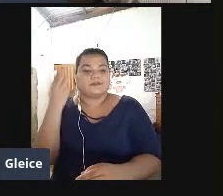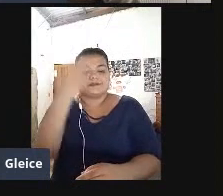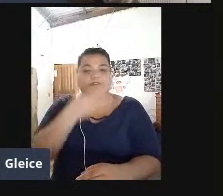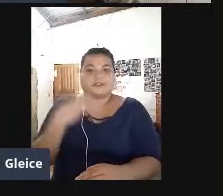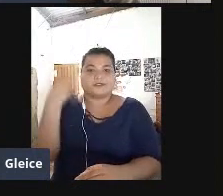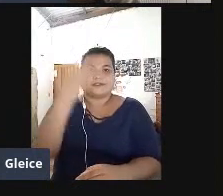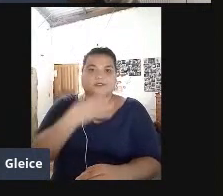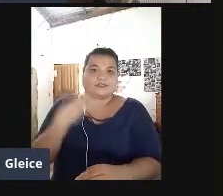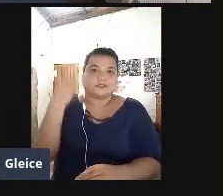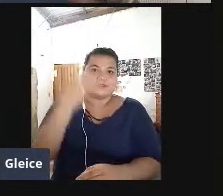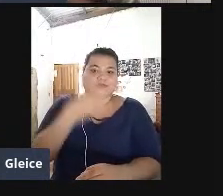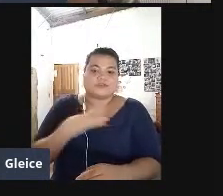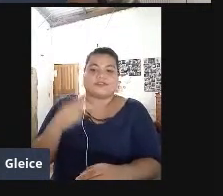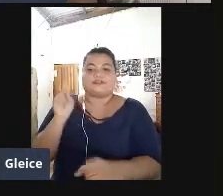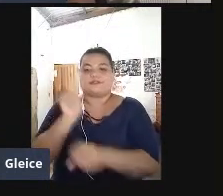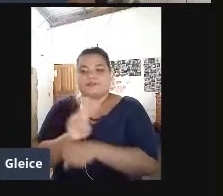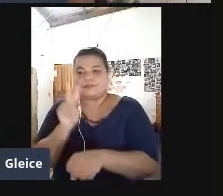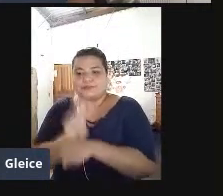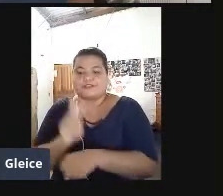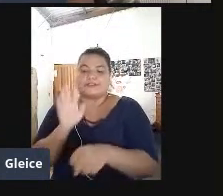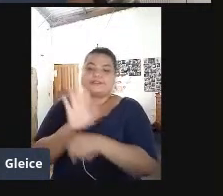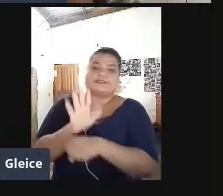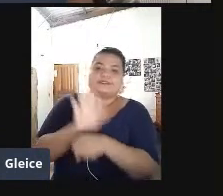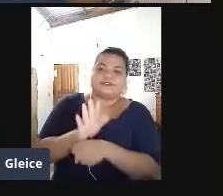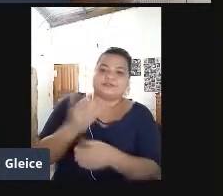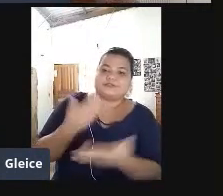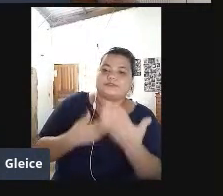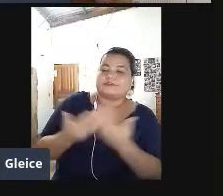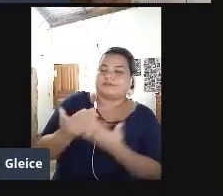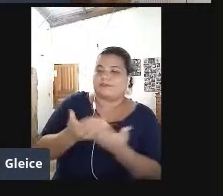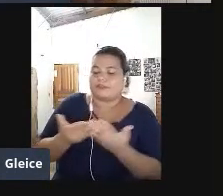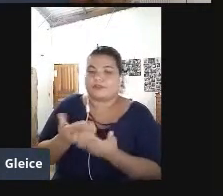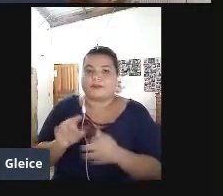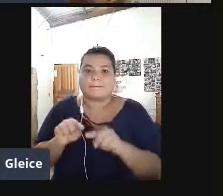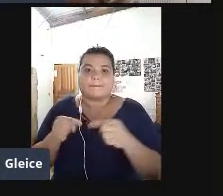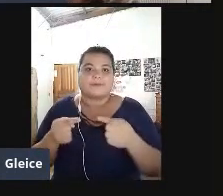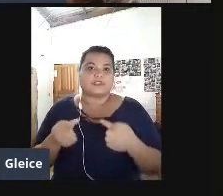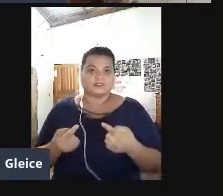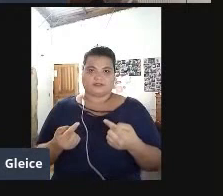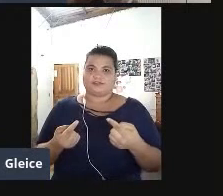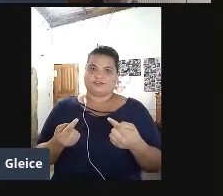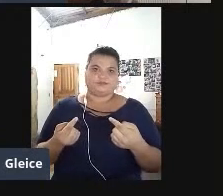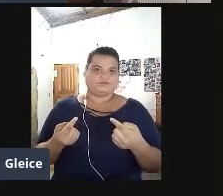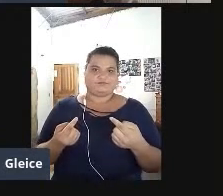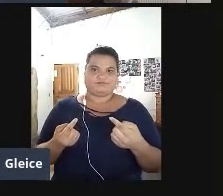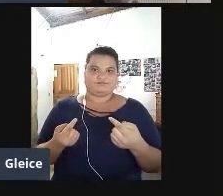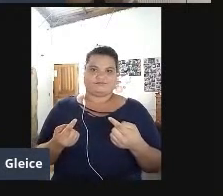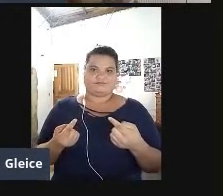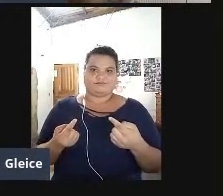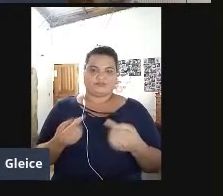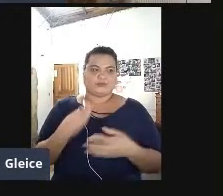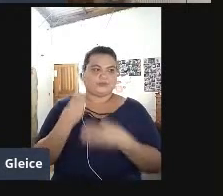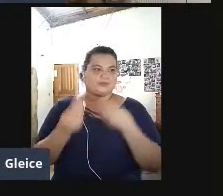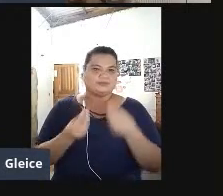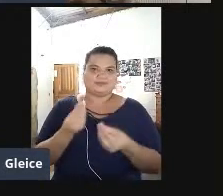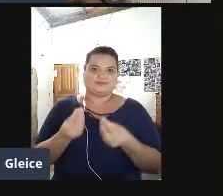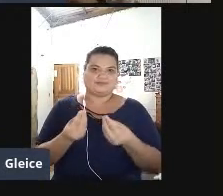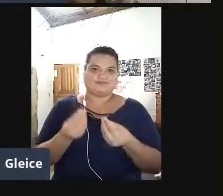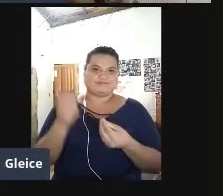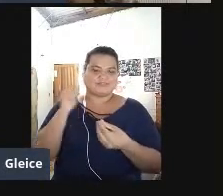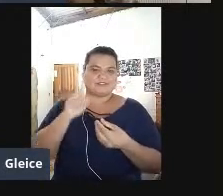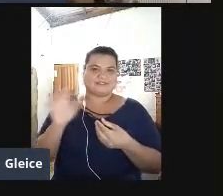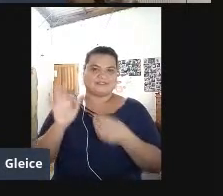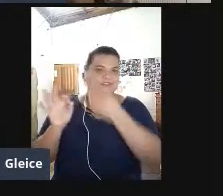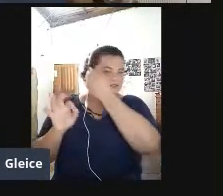massa. Esse paciente especificamente, ele era um candidato forte a uma gastrostomia, porque ele não conseguia controle